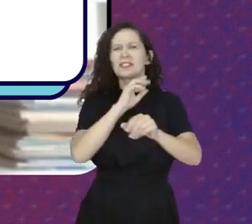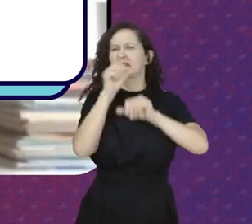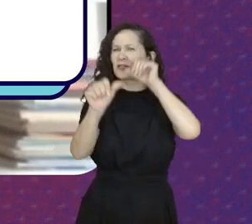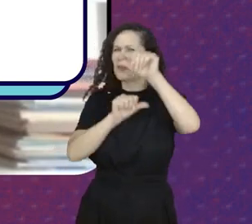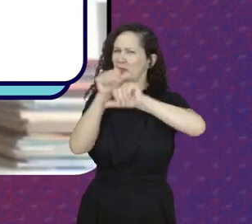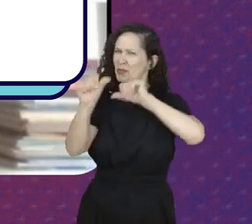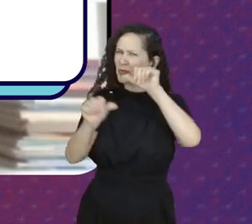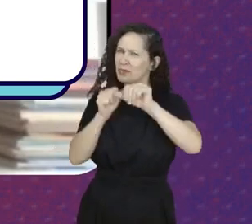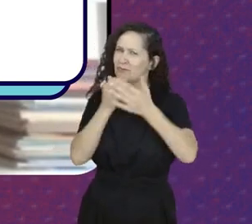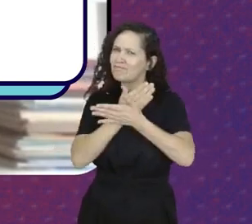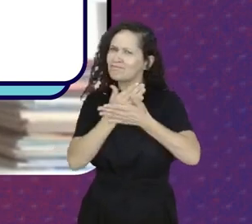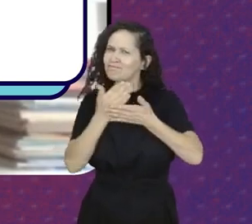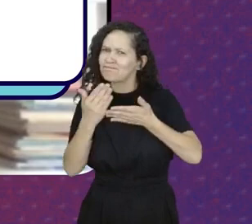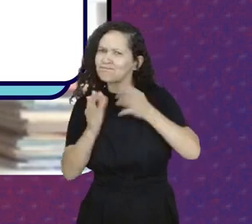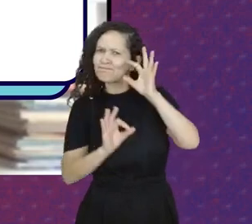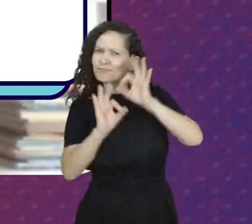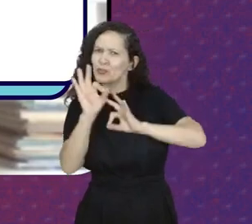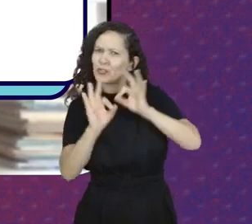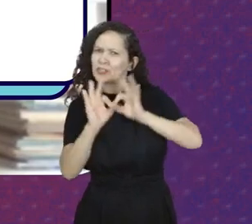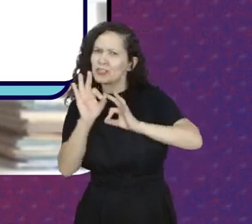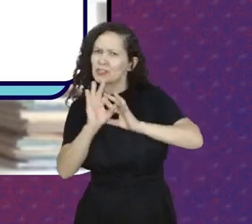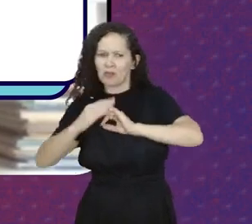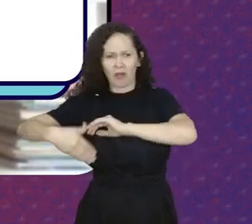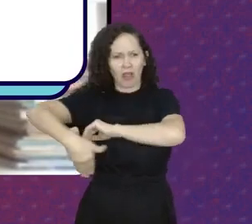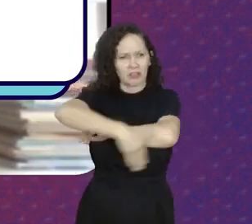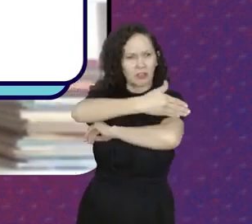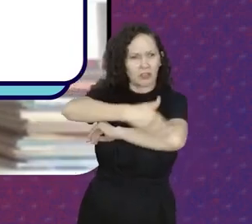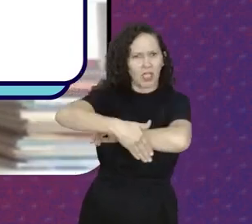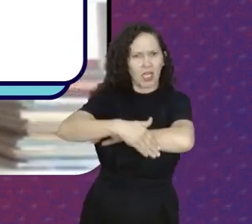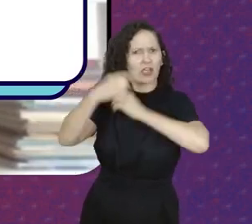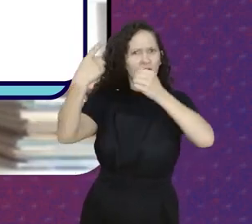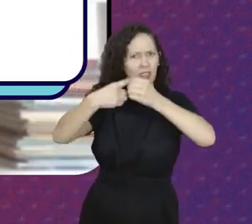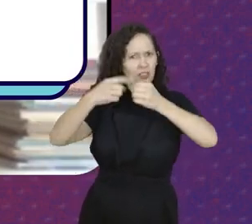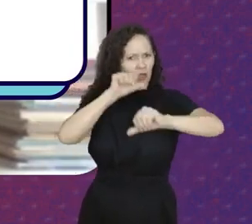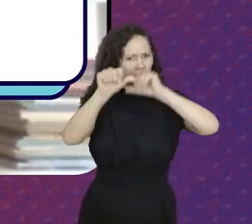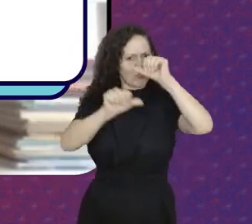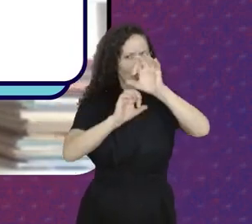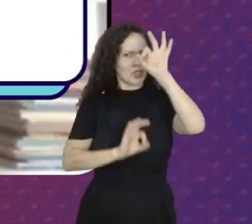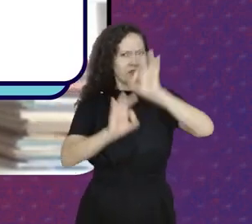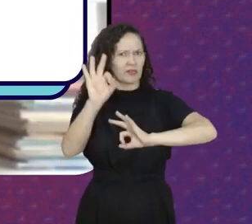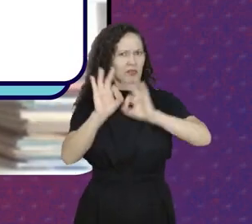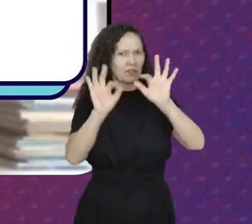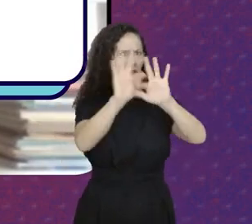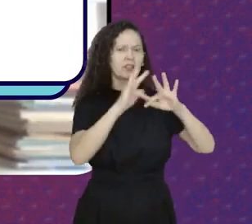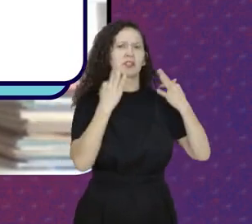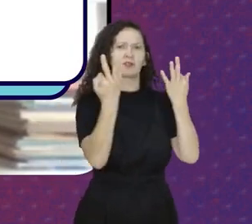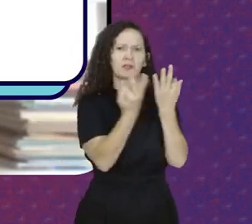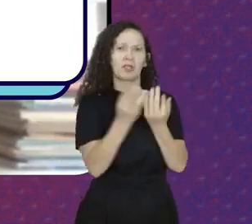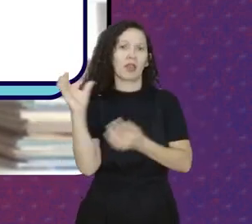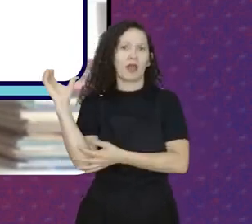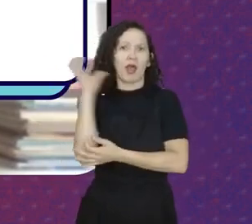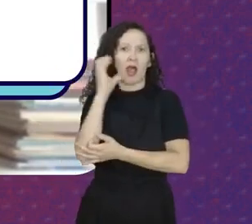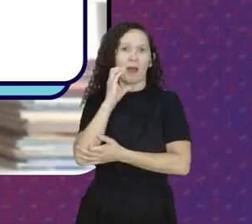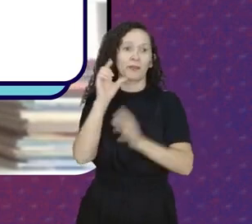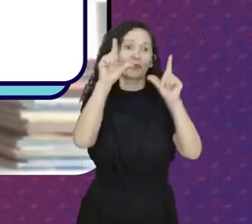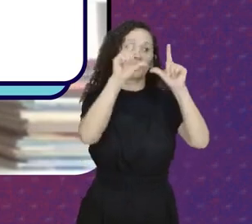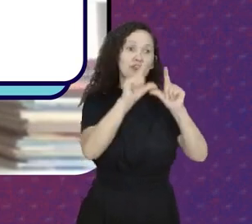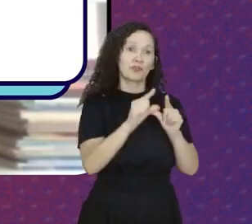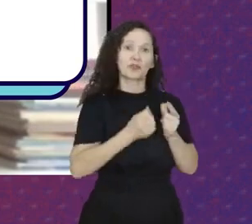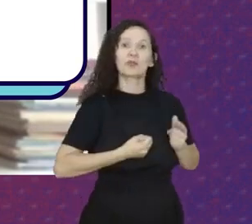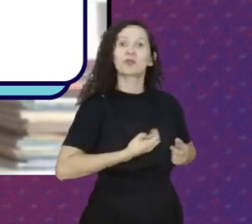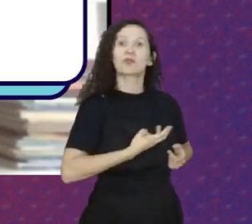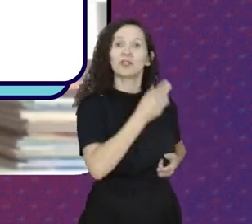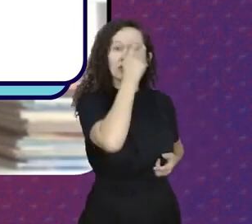por um processo de urbanização acelerado, com mudanças na organização das famílias, que diminui de tamanho,